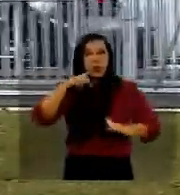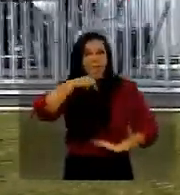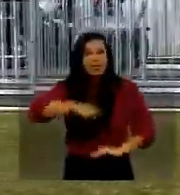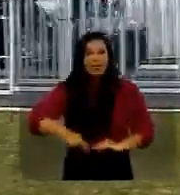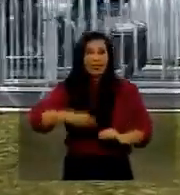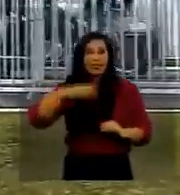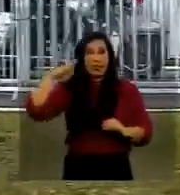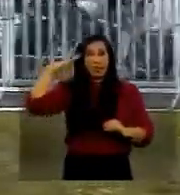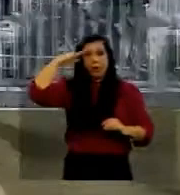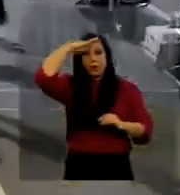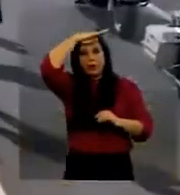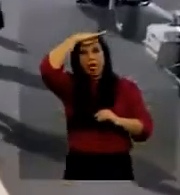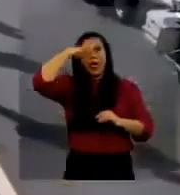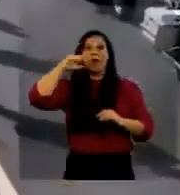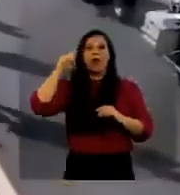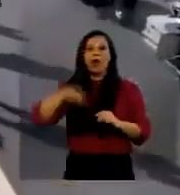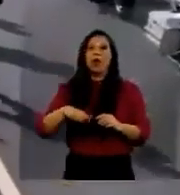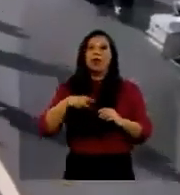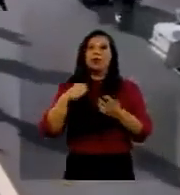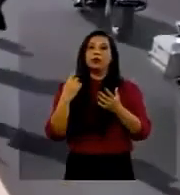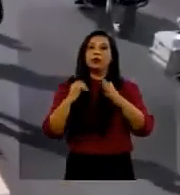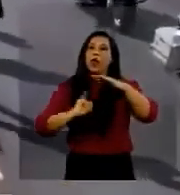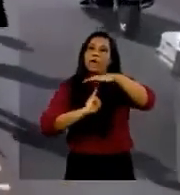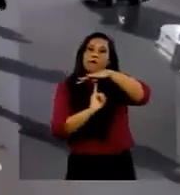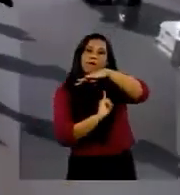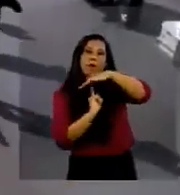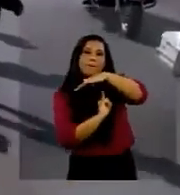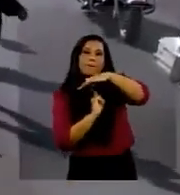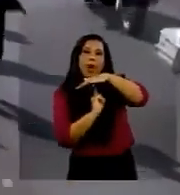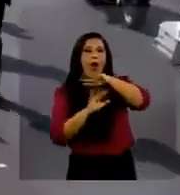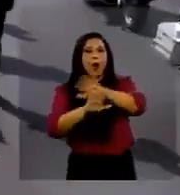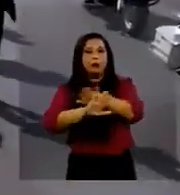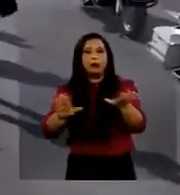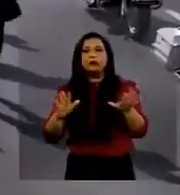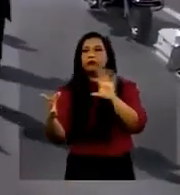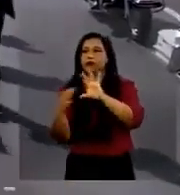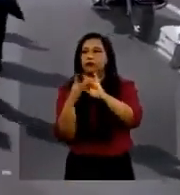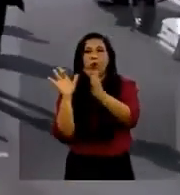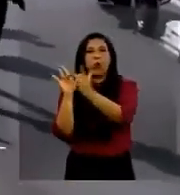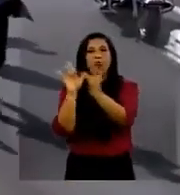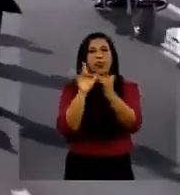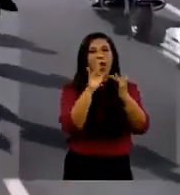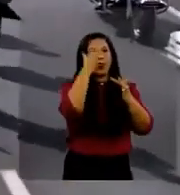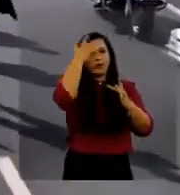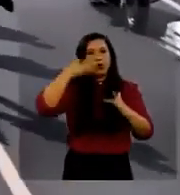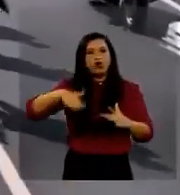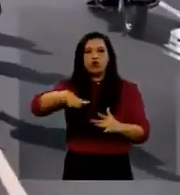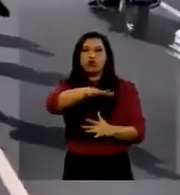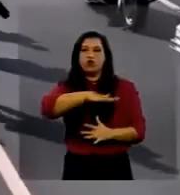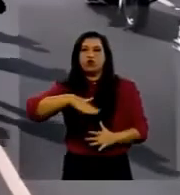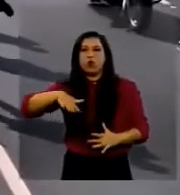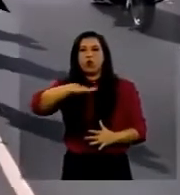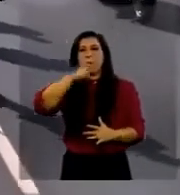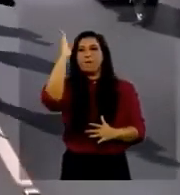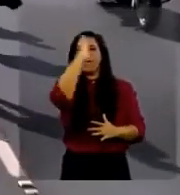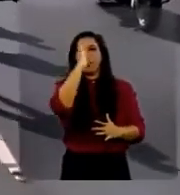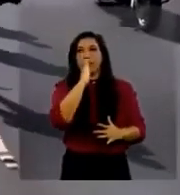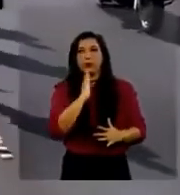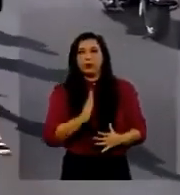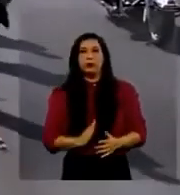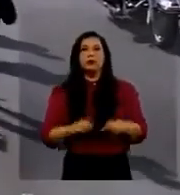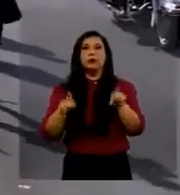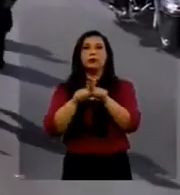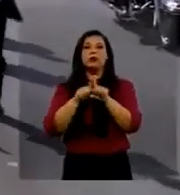Bolsonaro, que é uma informalidade nessa relação com a população brasileira.